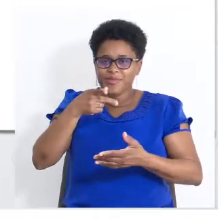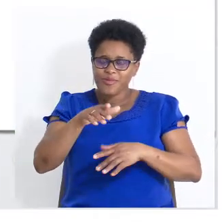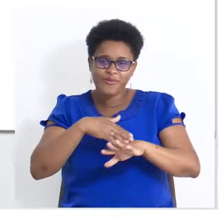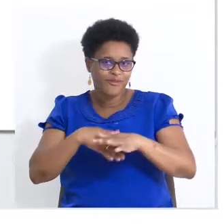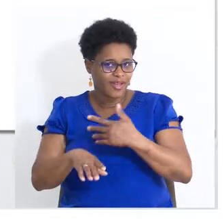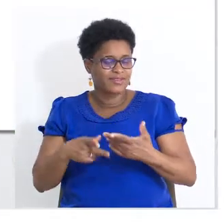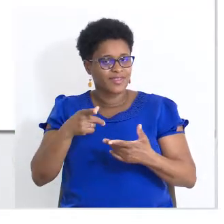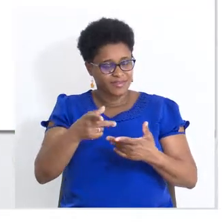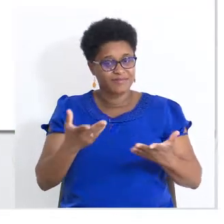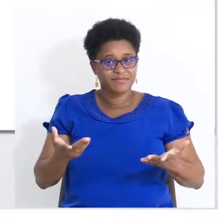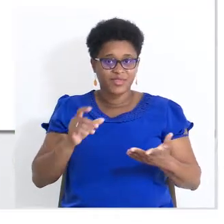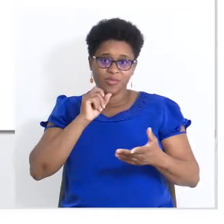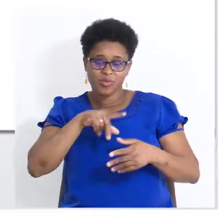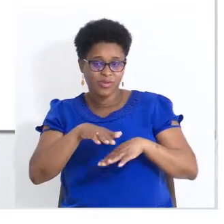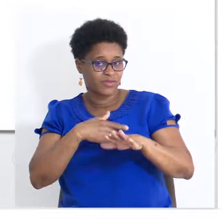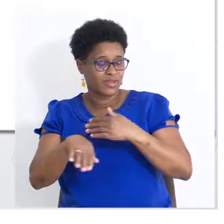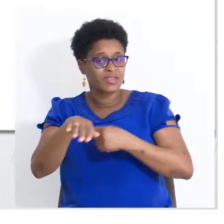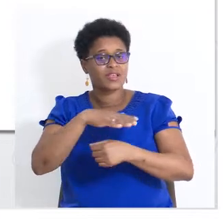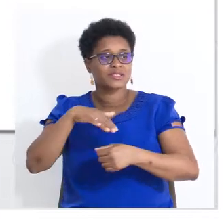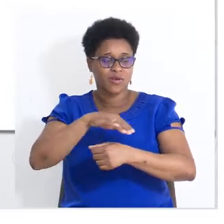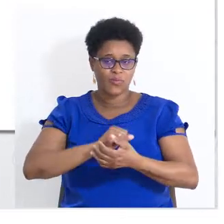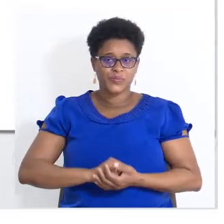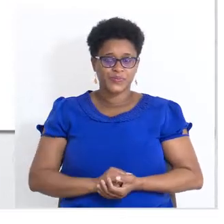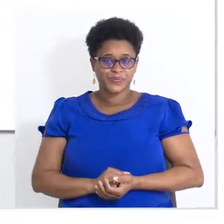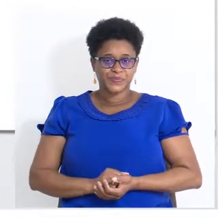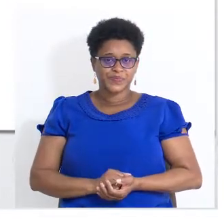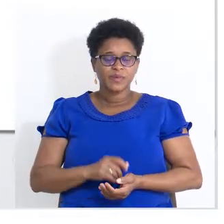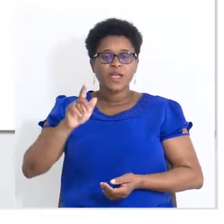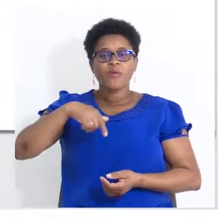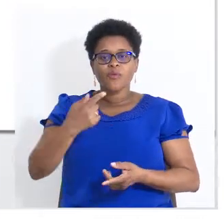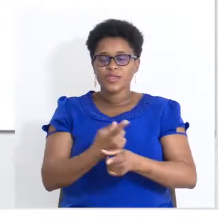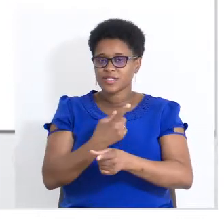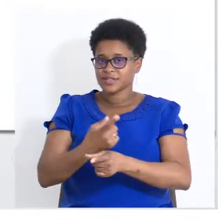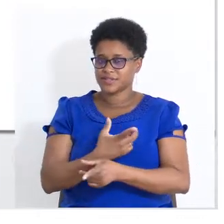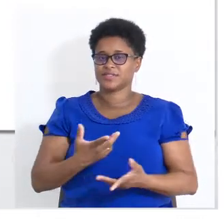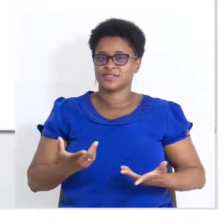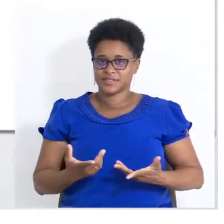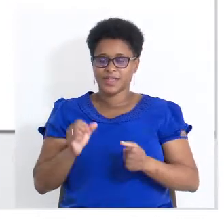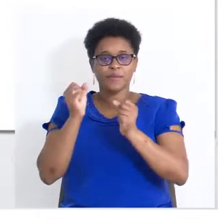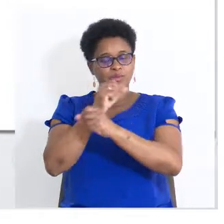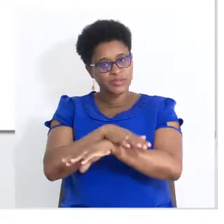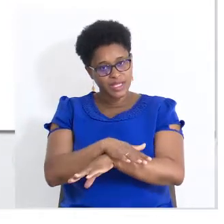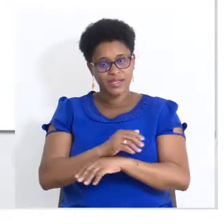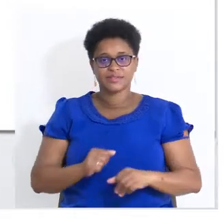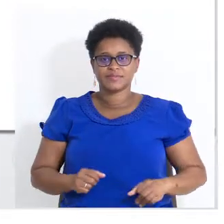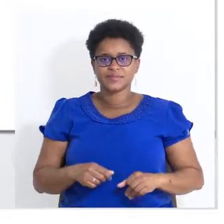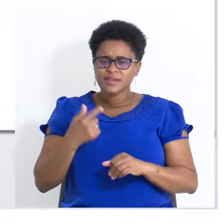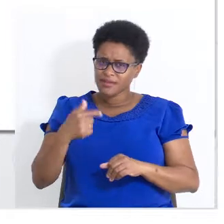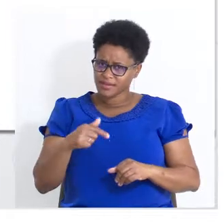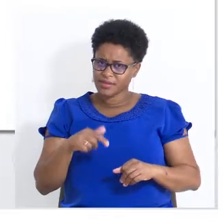fazes a aquisição ou então que tu realizes a ação. Outra característica da